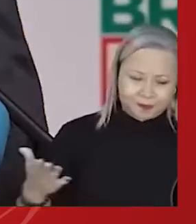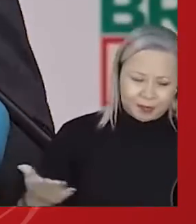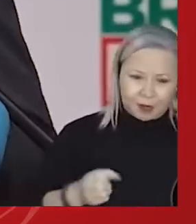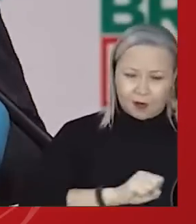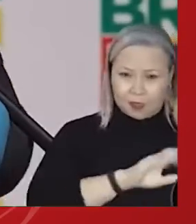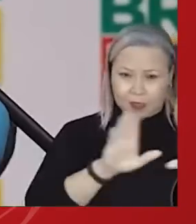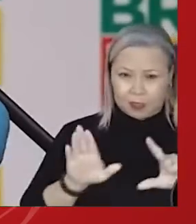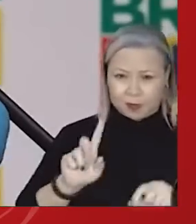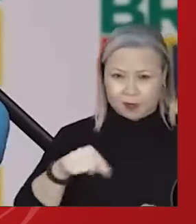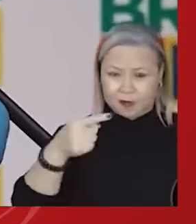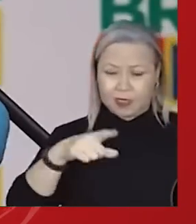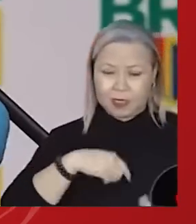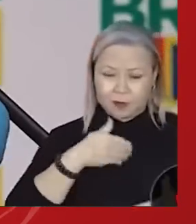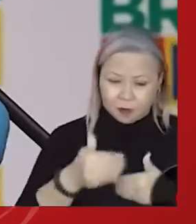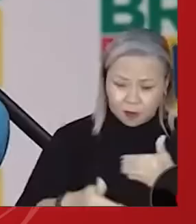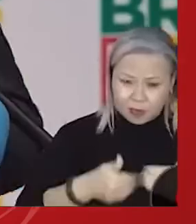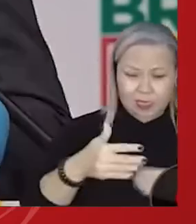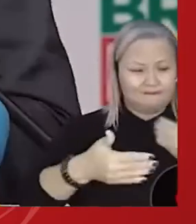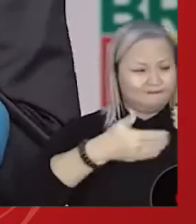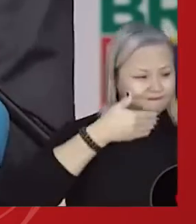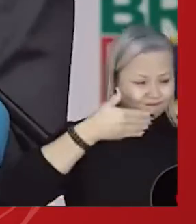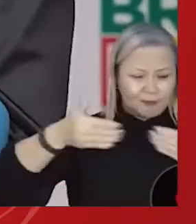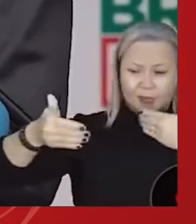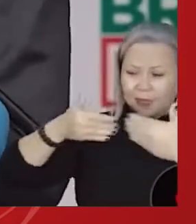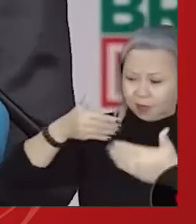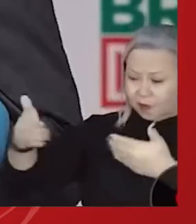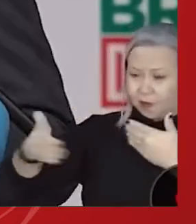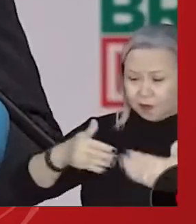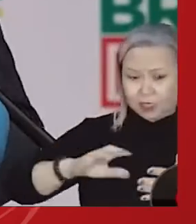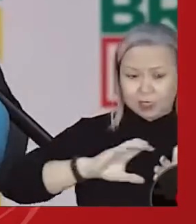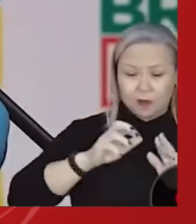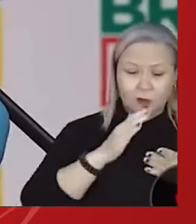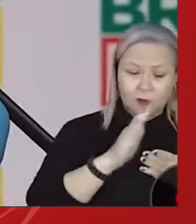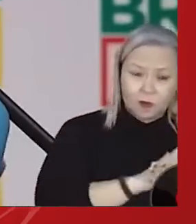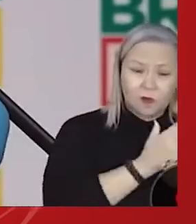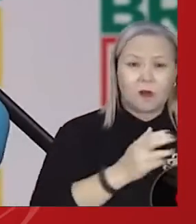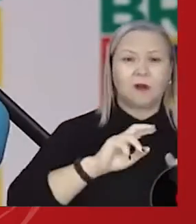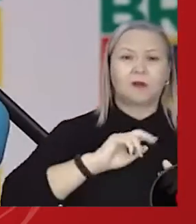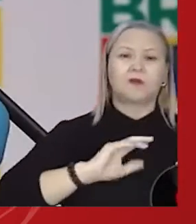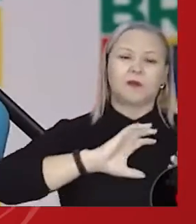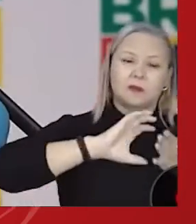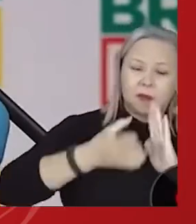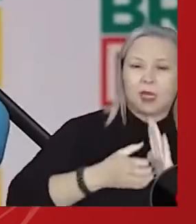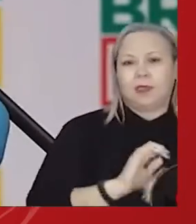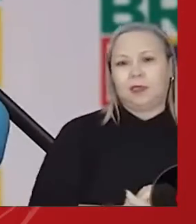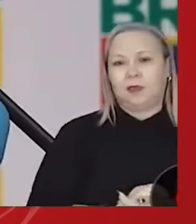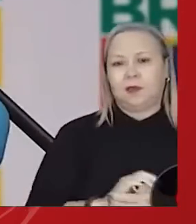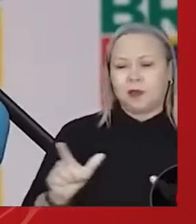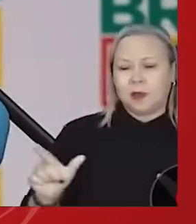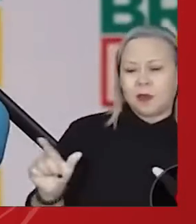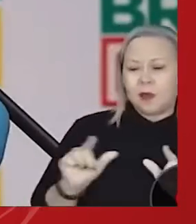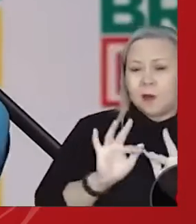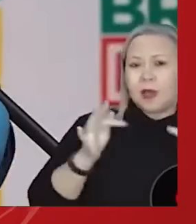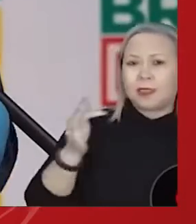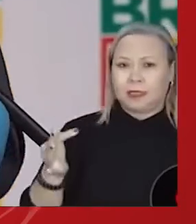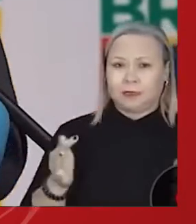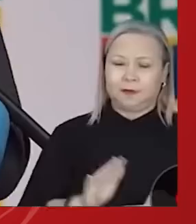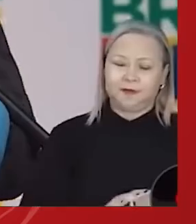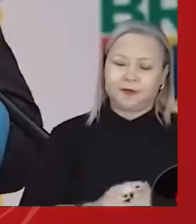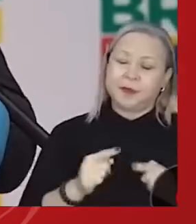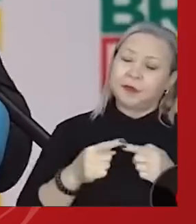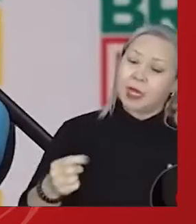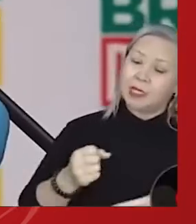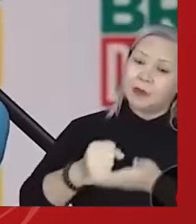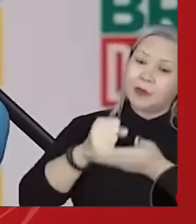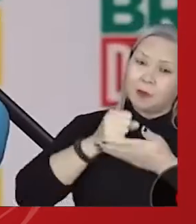que vem, ainda temos um processo de conversa com alguns partidos menores, mas que também estiverão aliados conosco. Nós ainda temos